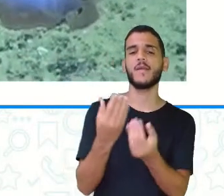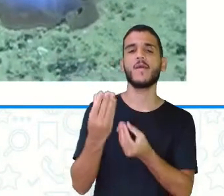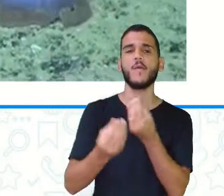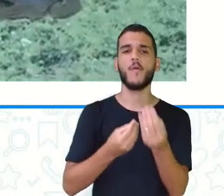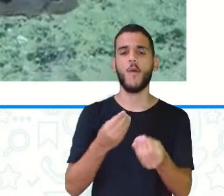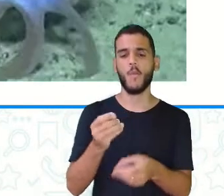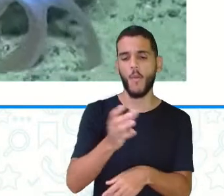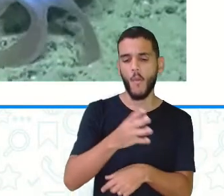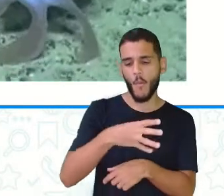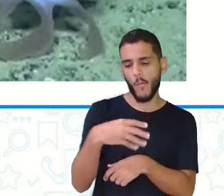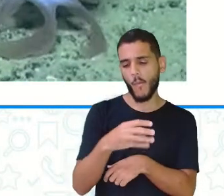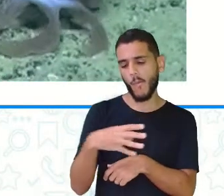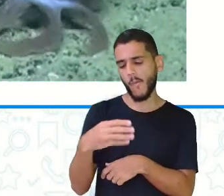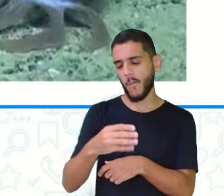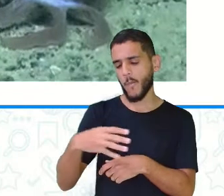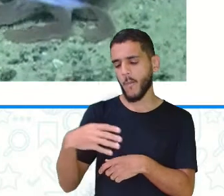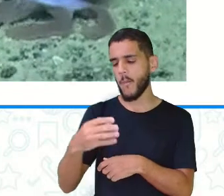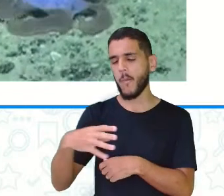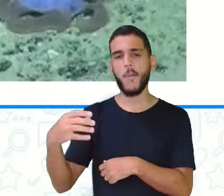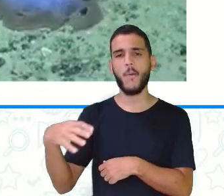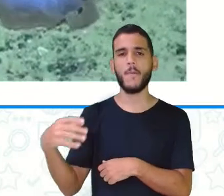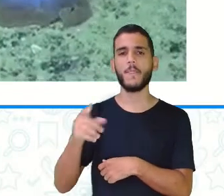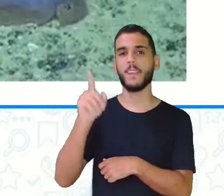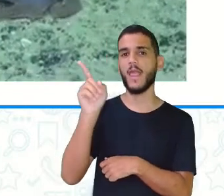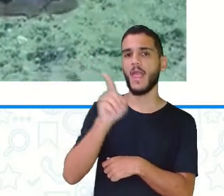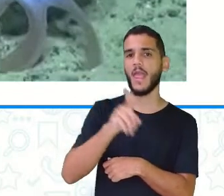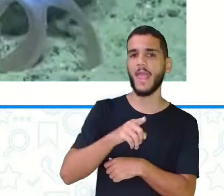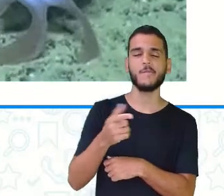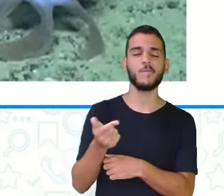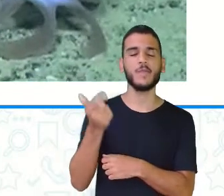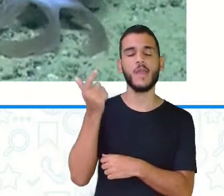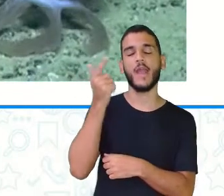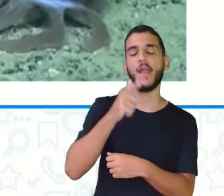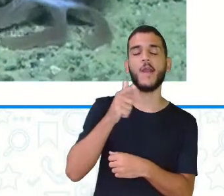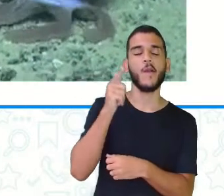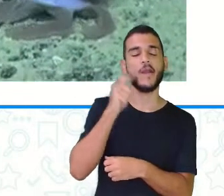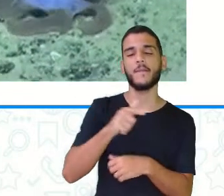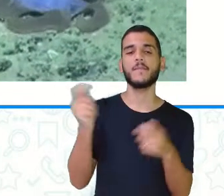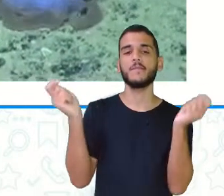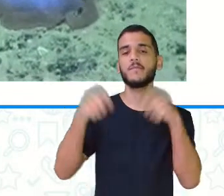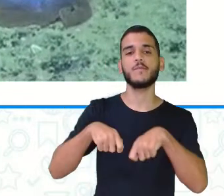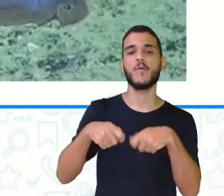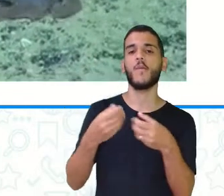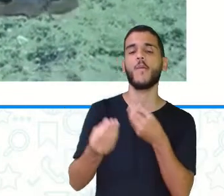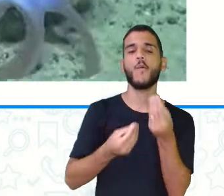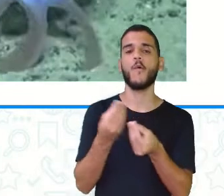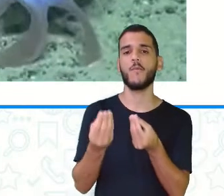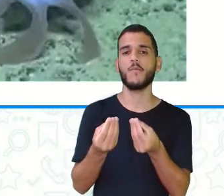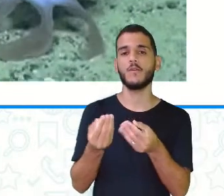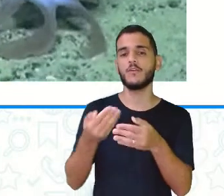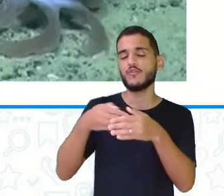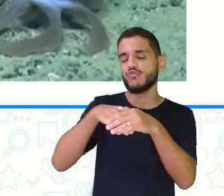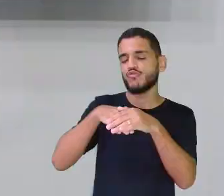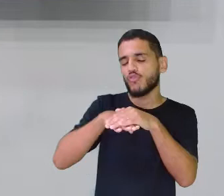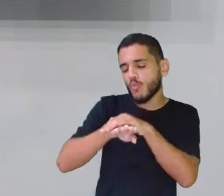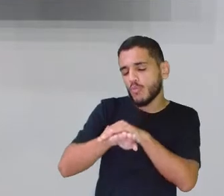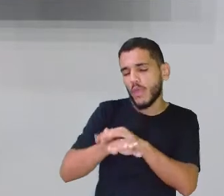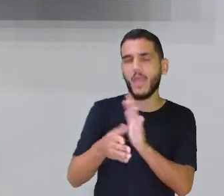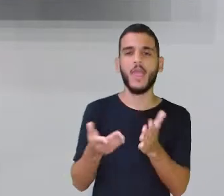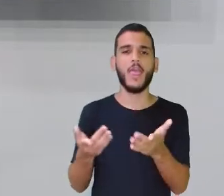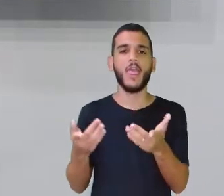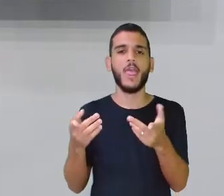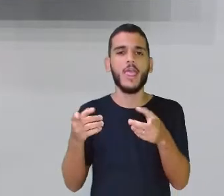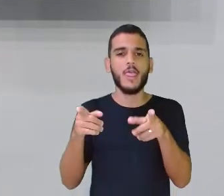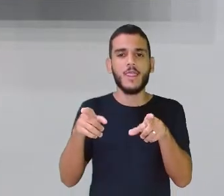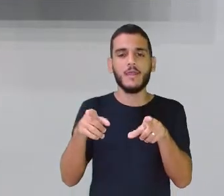marinhas inteligentíssimas, que são capazes de se camuflar, são capazes de se proteger, que ele solta uma tinta preta quando está